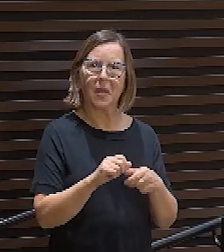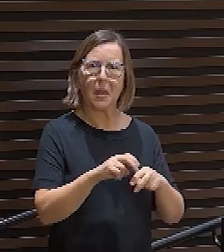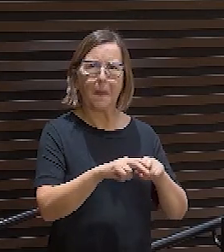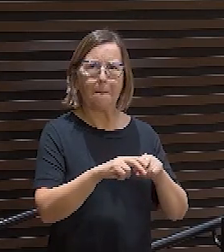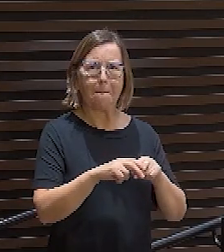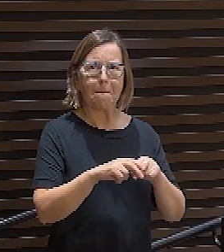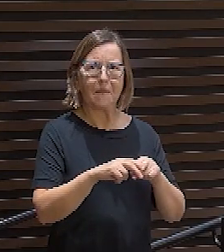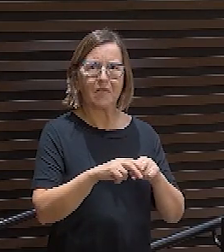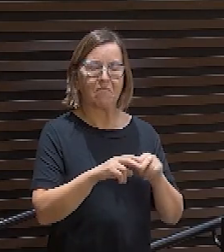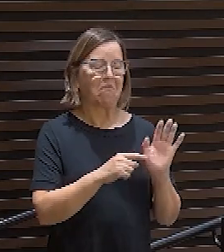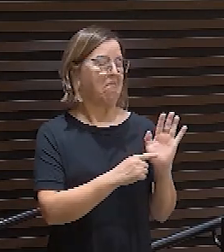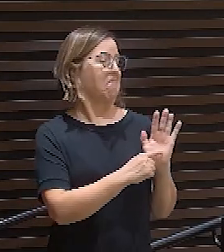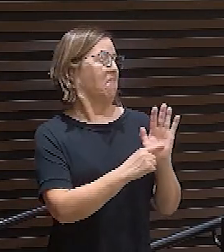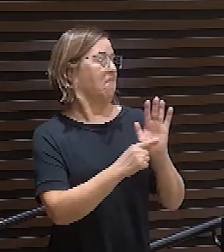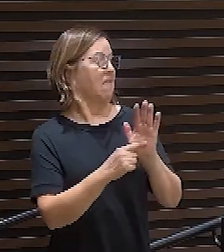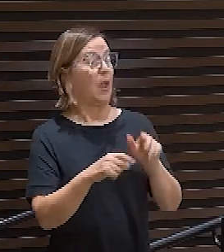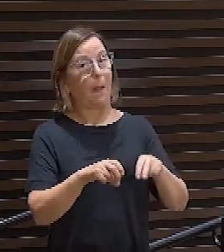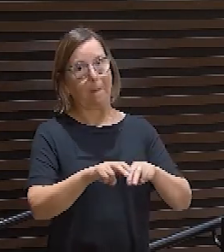mas com humildade,